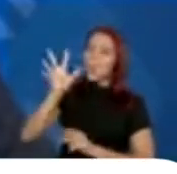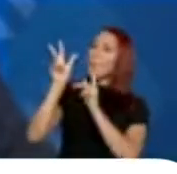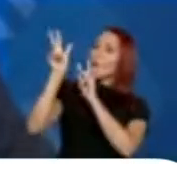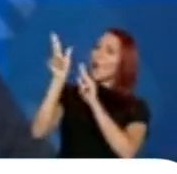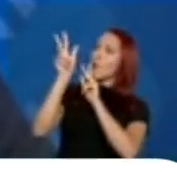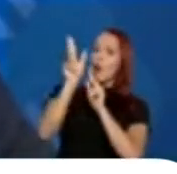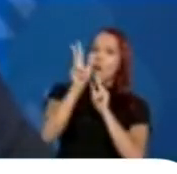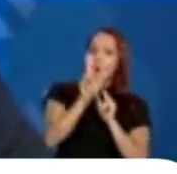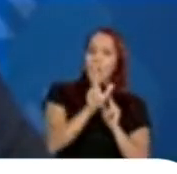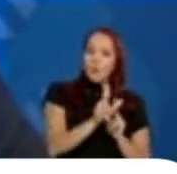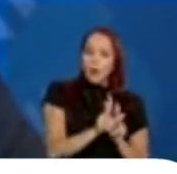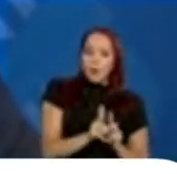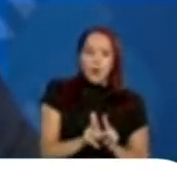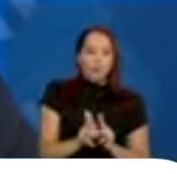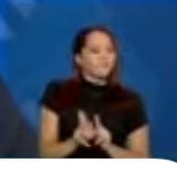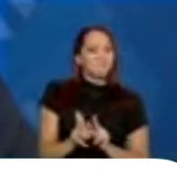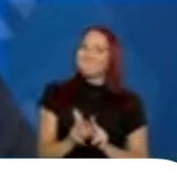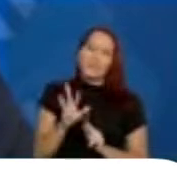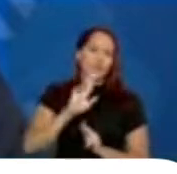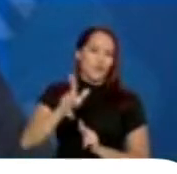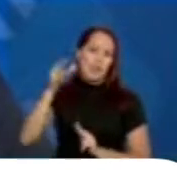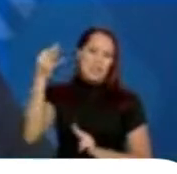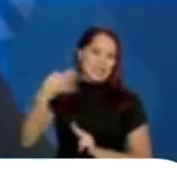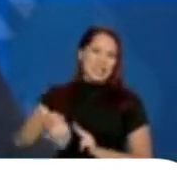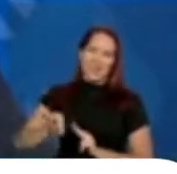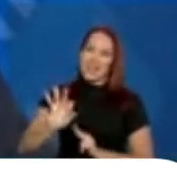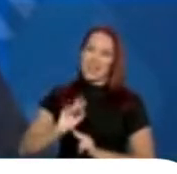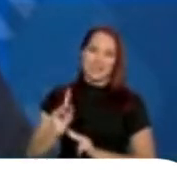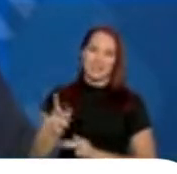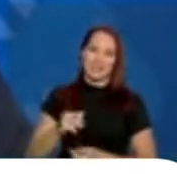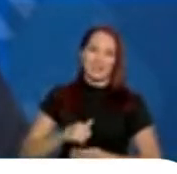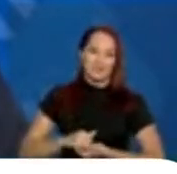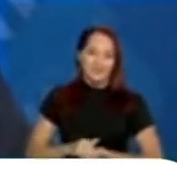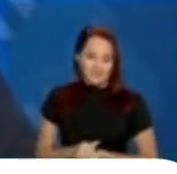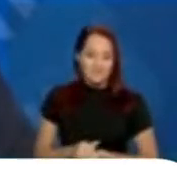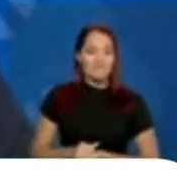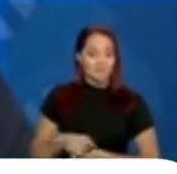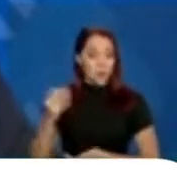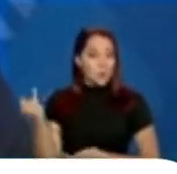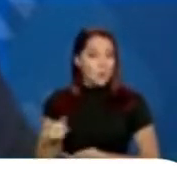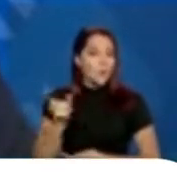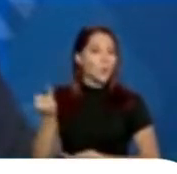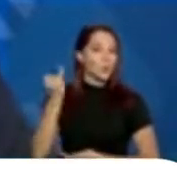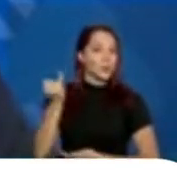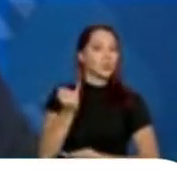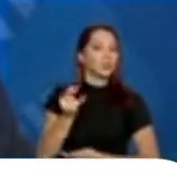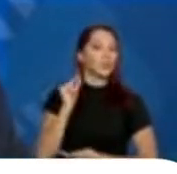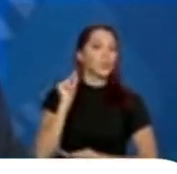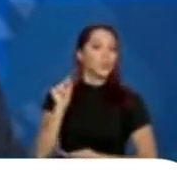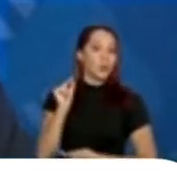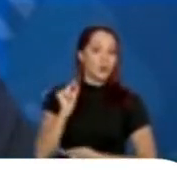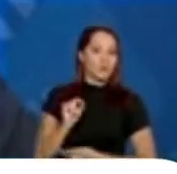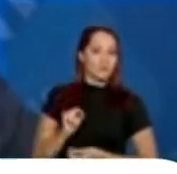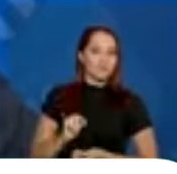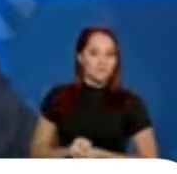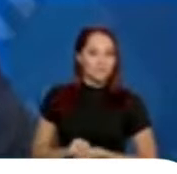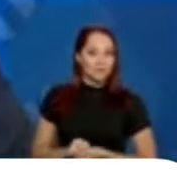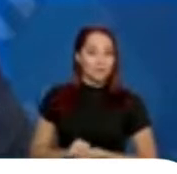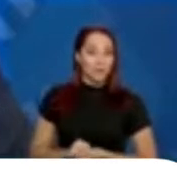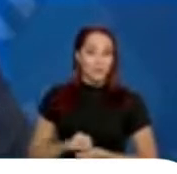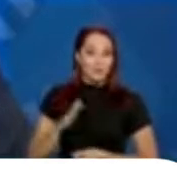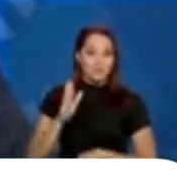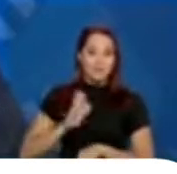uma coisa razoável, não é uma coisa correta. E uma coisa fundamental é que, por mais que você